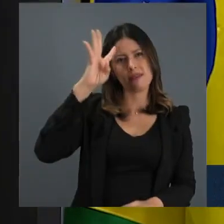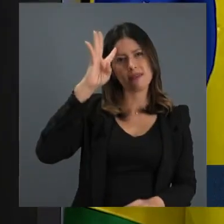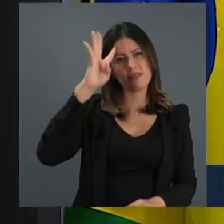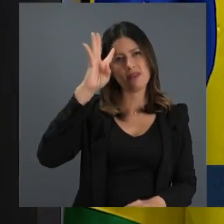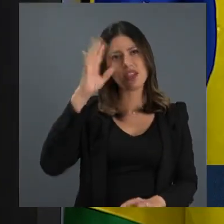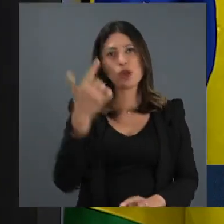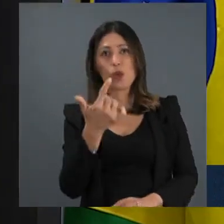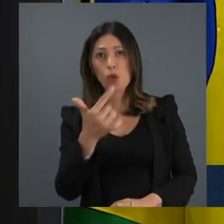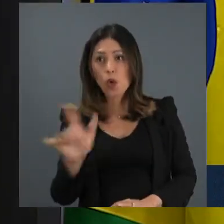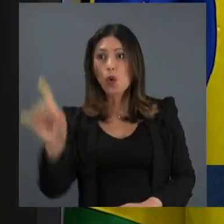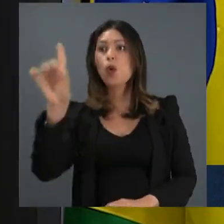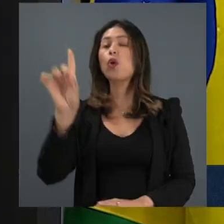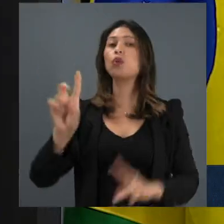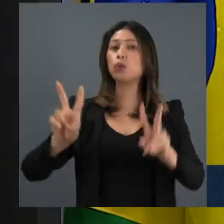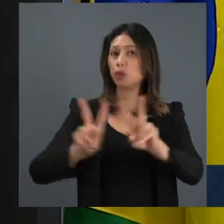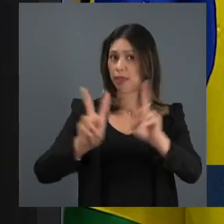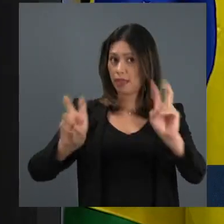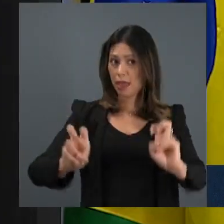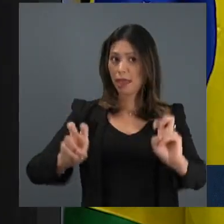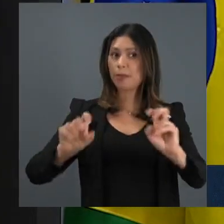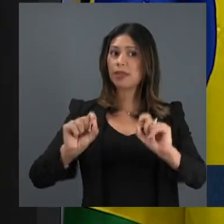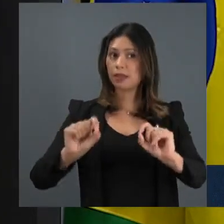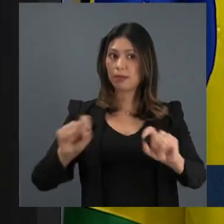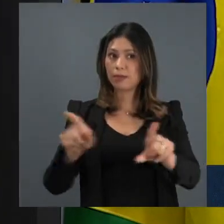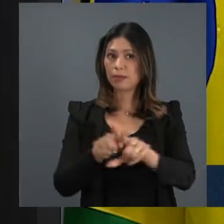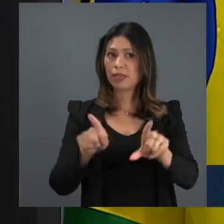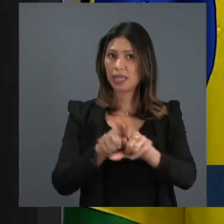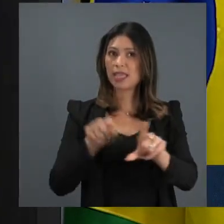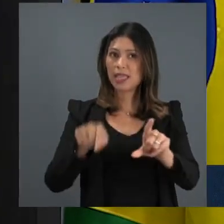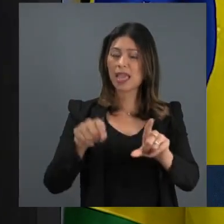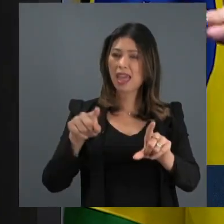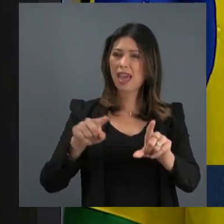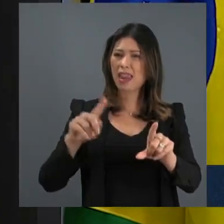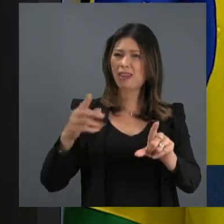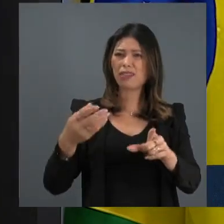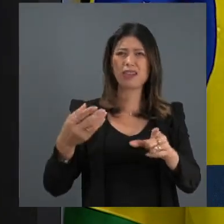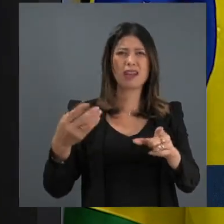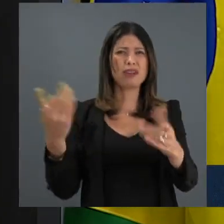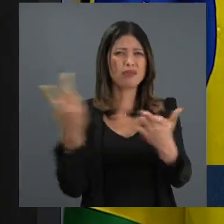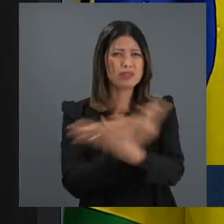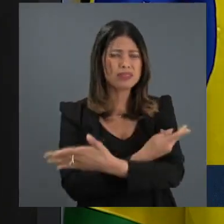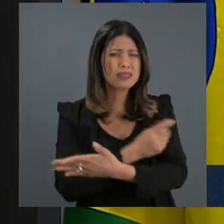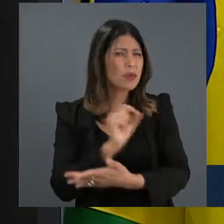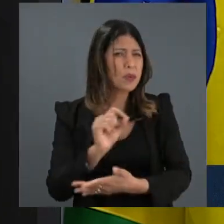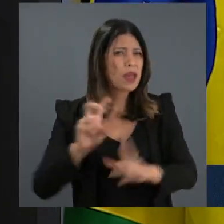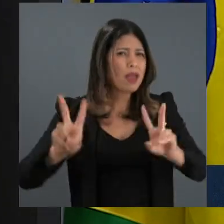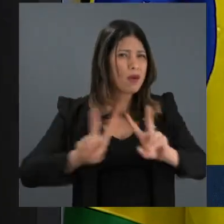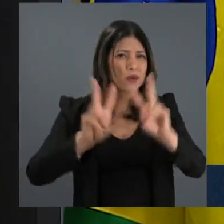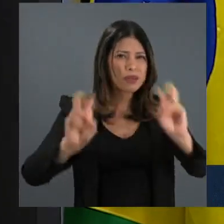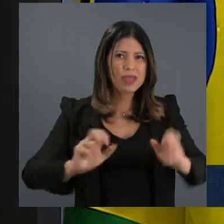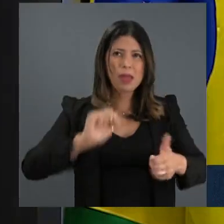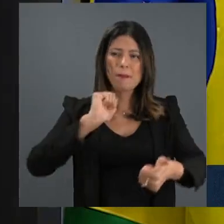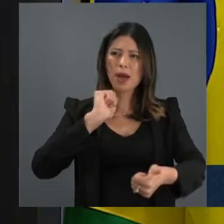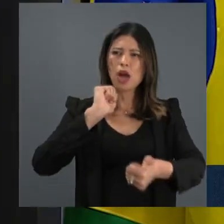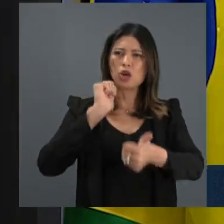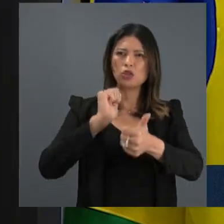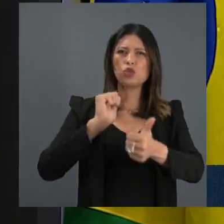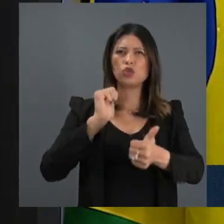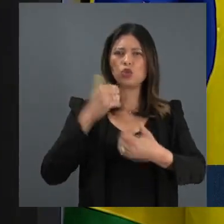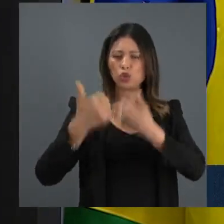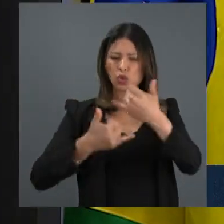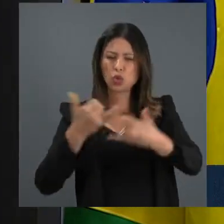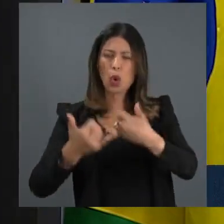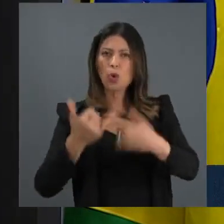outro prenúncio de tragédia social, que tem demonstrado que é jogo de azar, que é jogatina, que é a volta